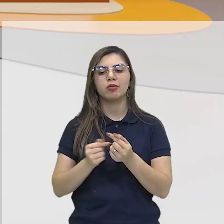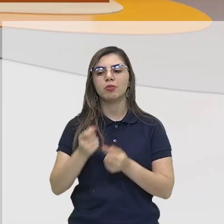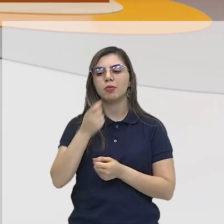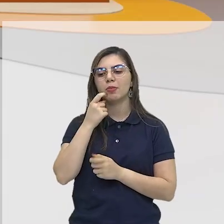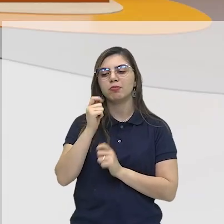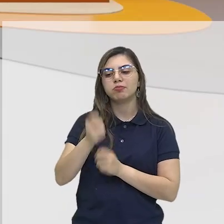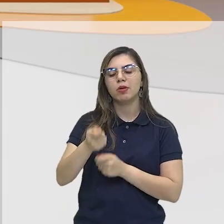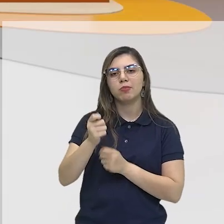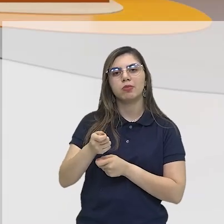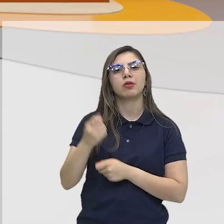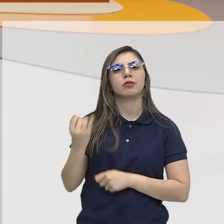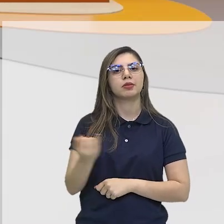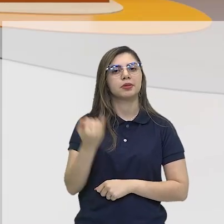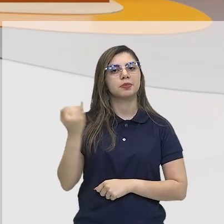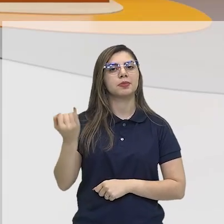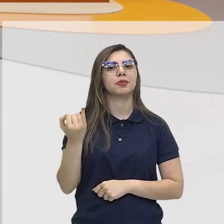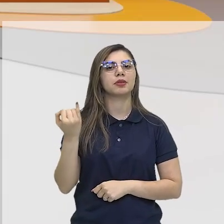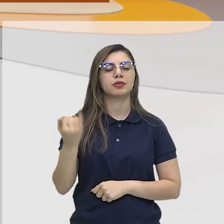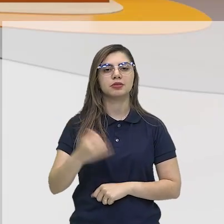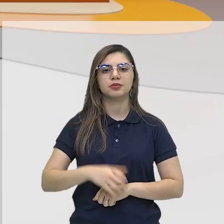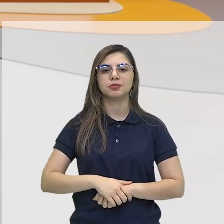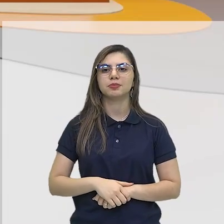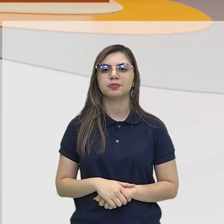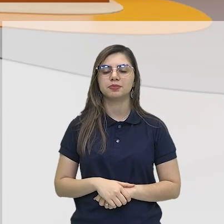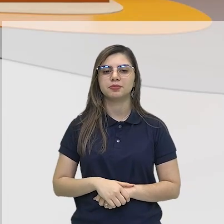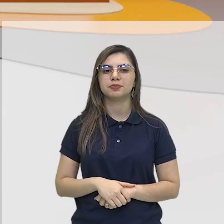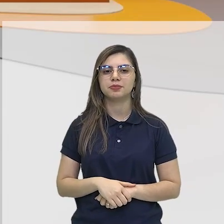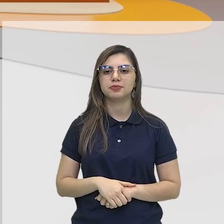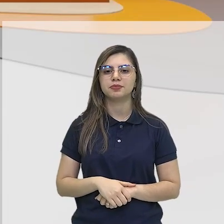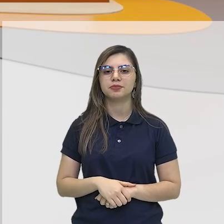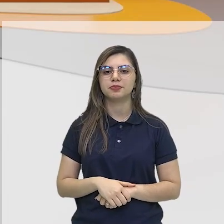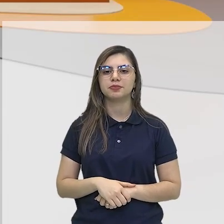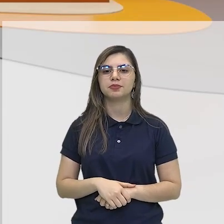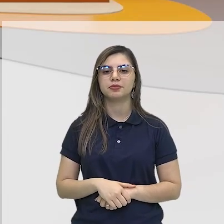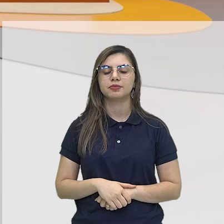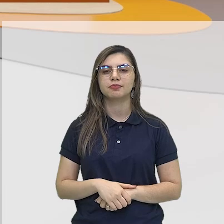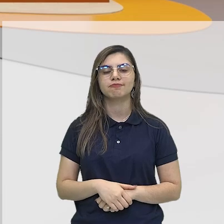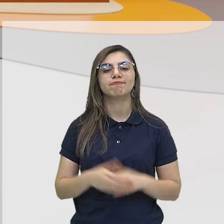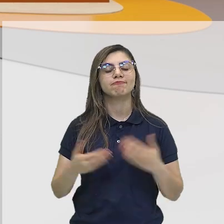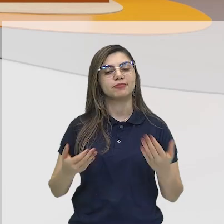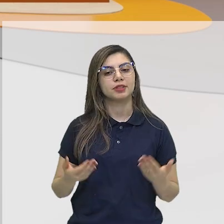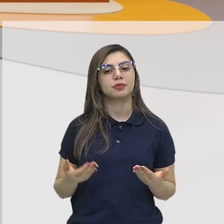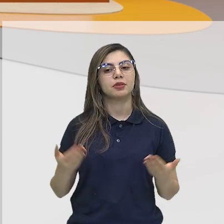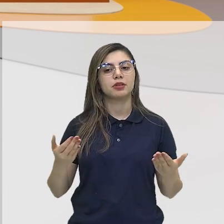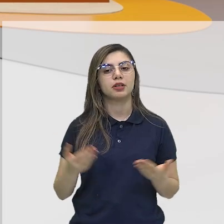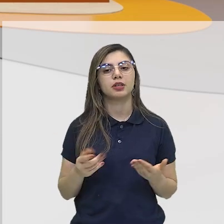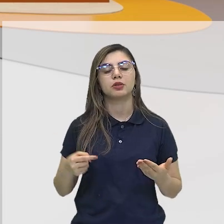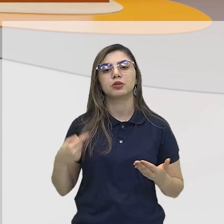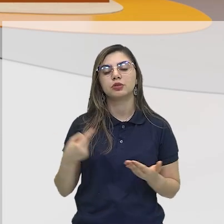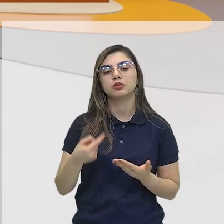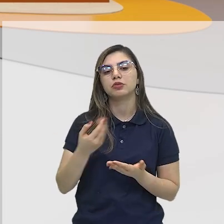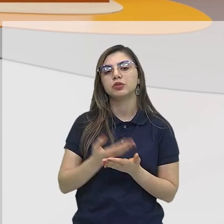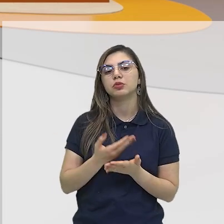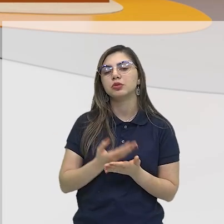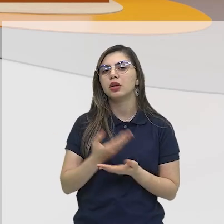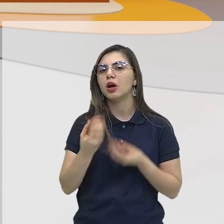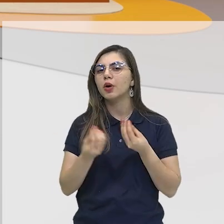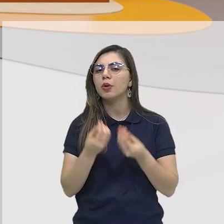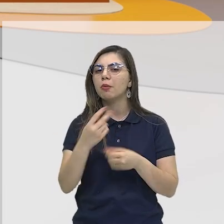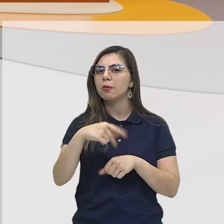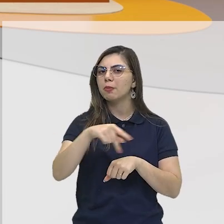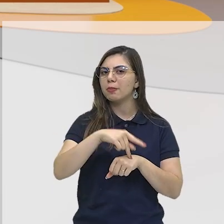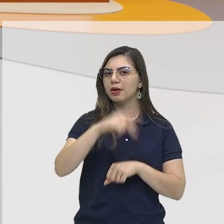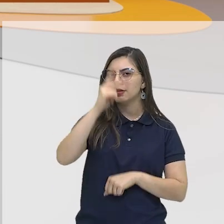econômica importante para a economia dos seus países. E a gente vai agora entender como o Peru